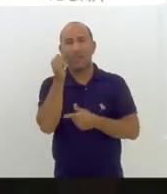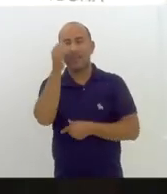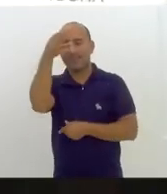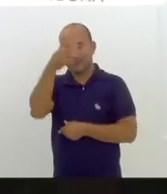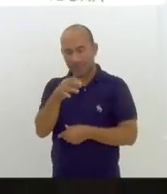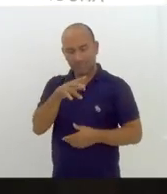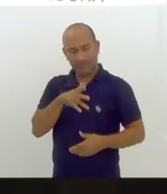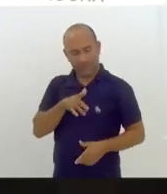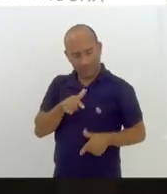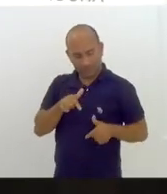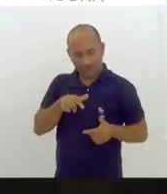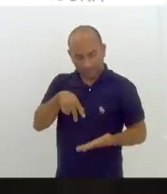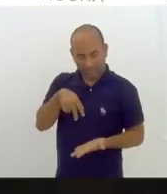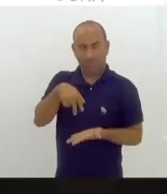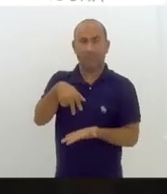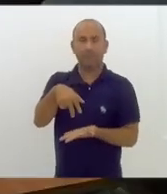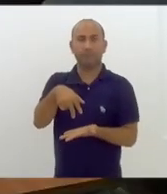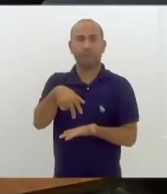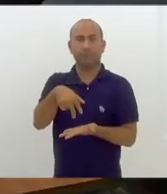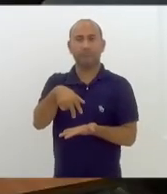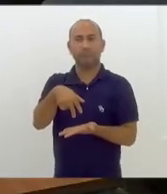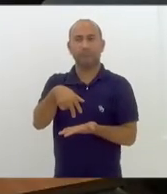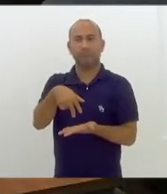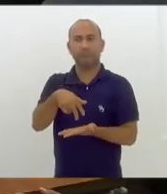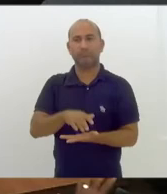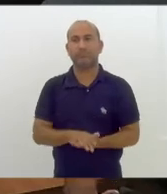se reerguerão. Parabéns, desembargador Sinelli.